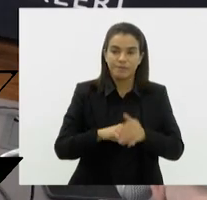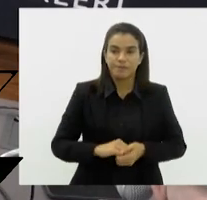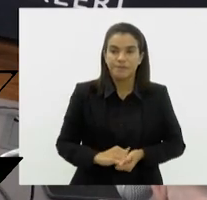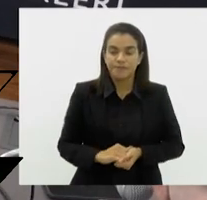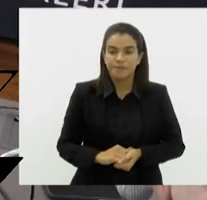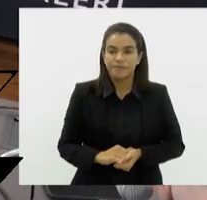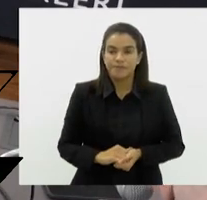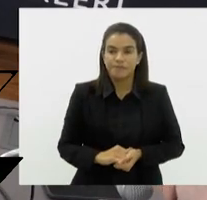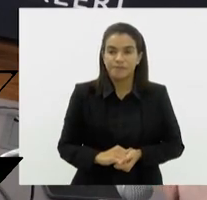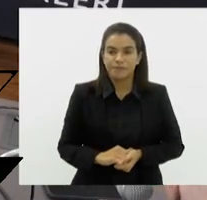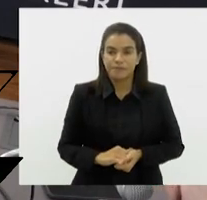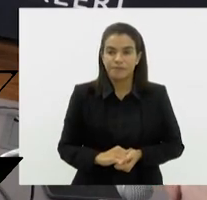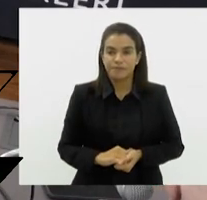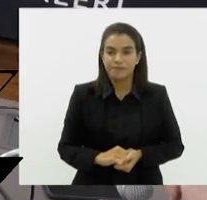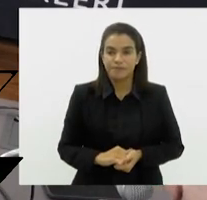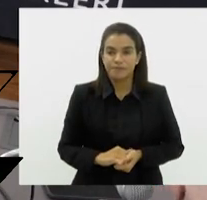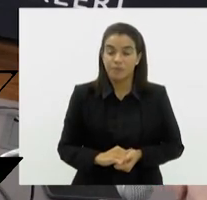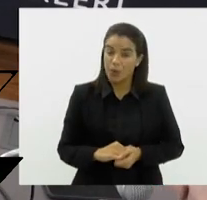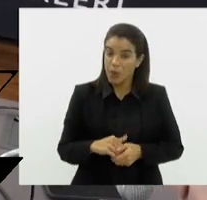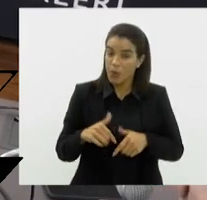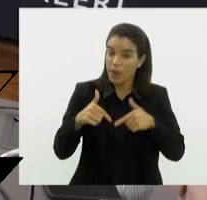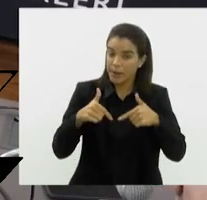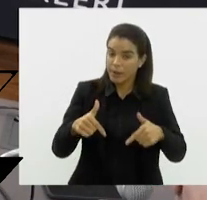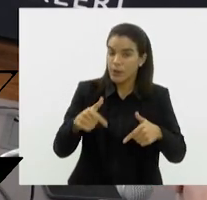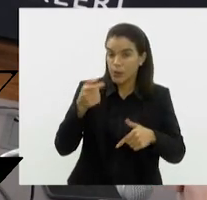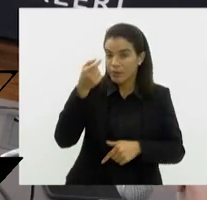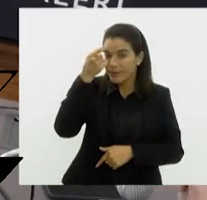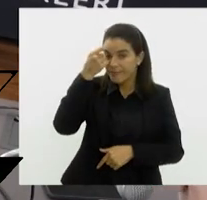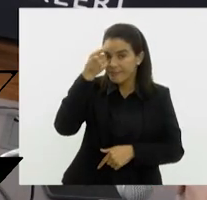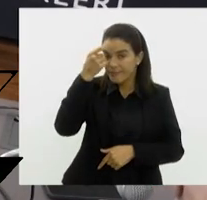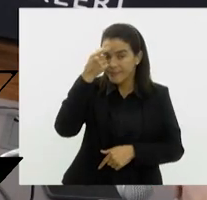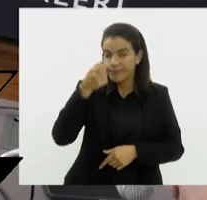O 15 também está retirado. Até que enfim, uma atitude sensata.